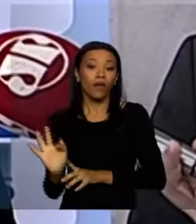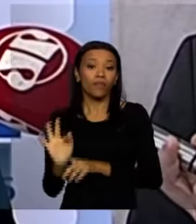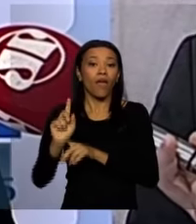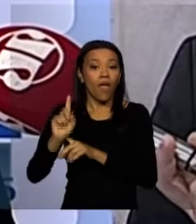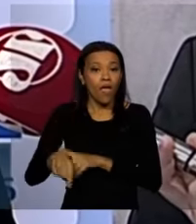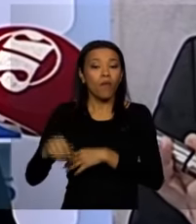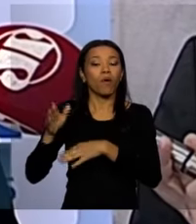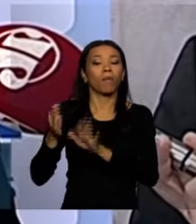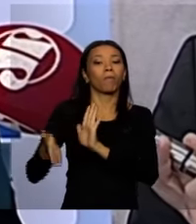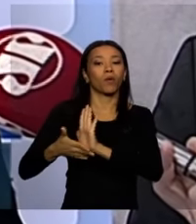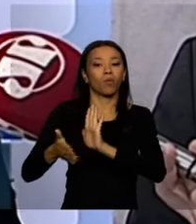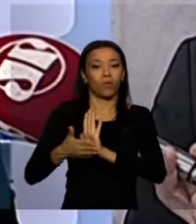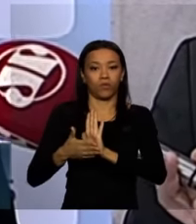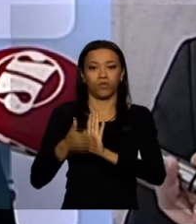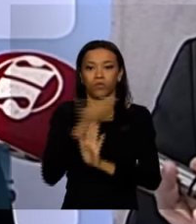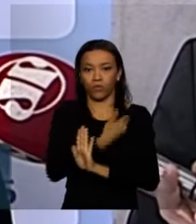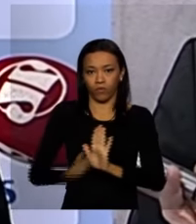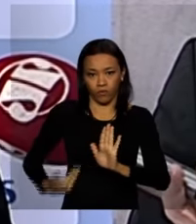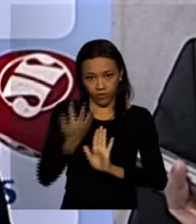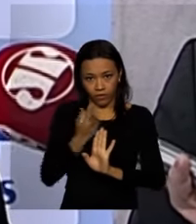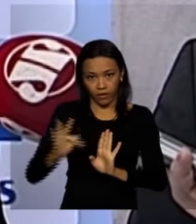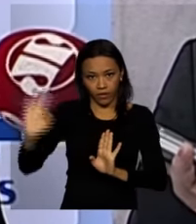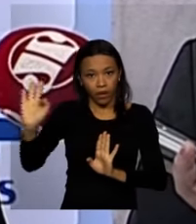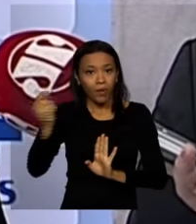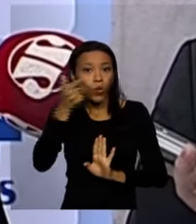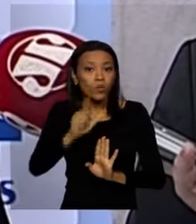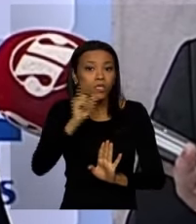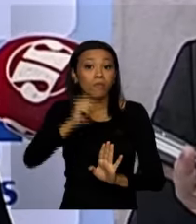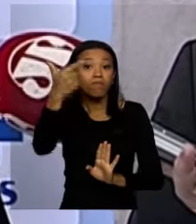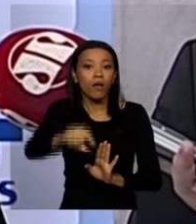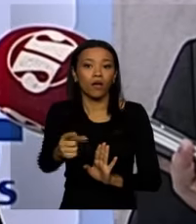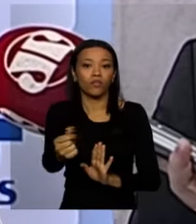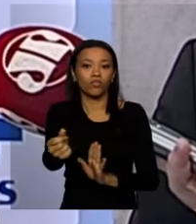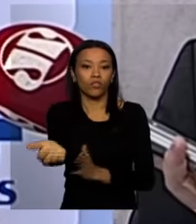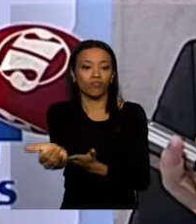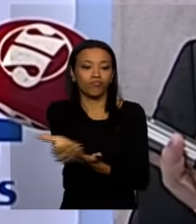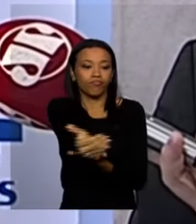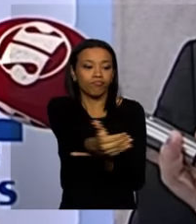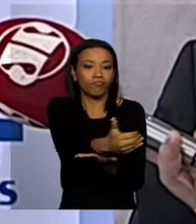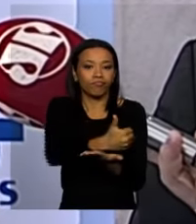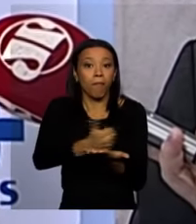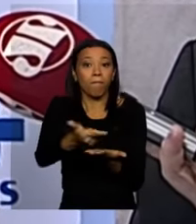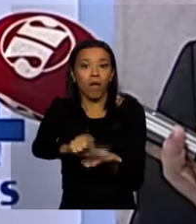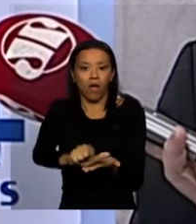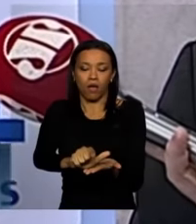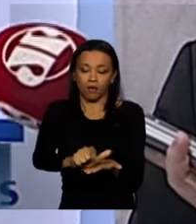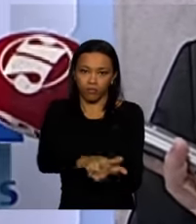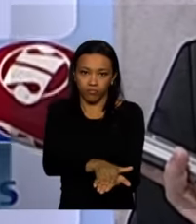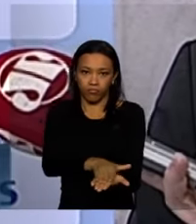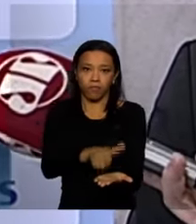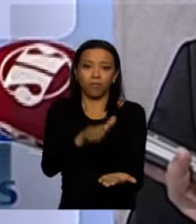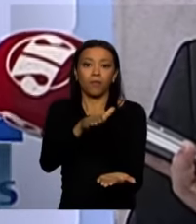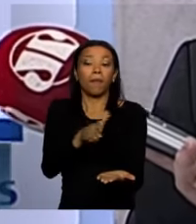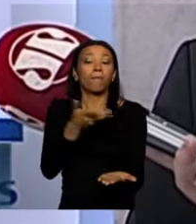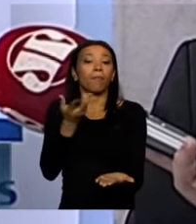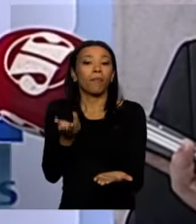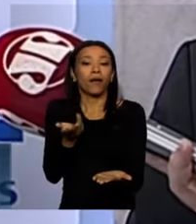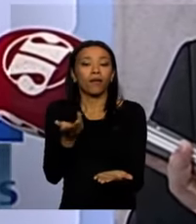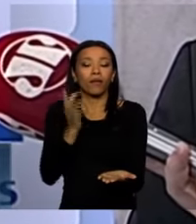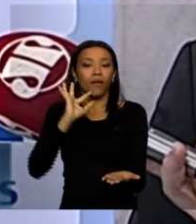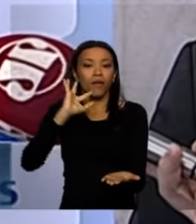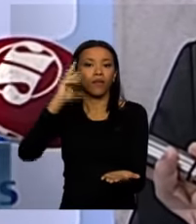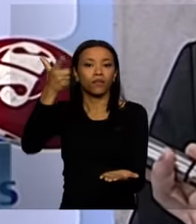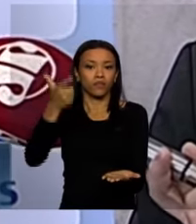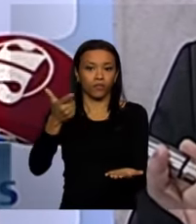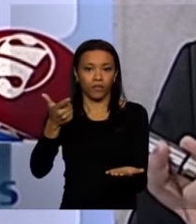Governo Federal para conseguir mais recursos né para ajustar